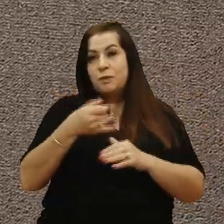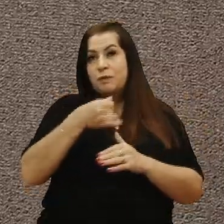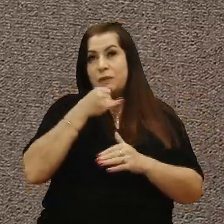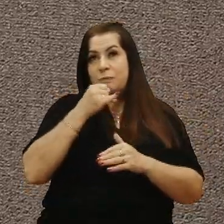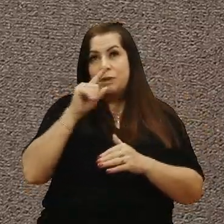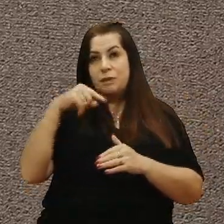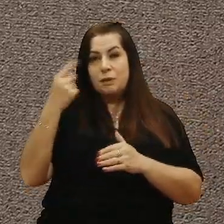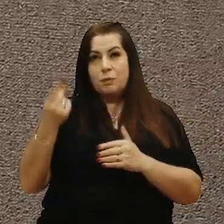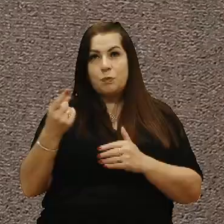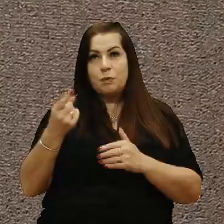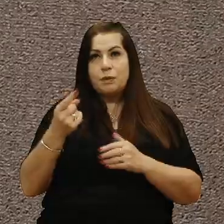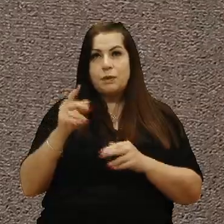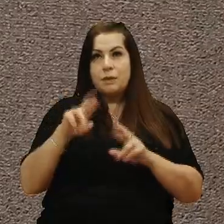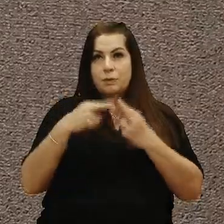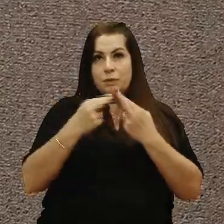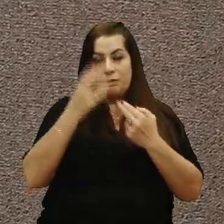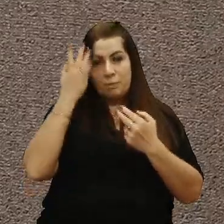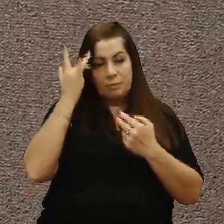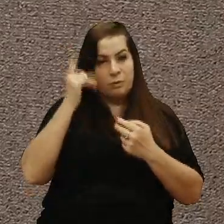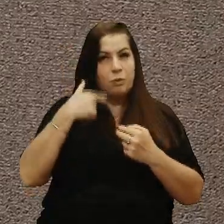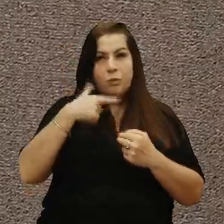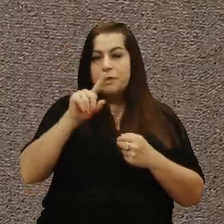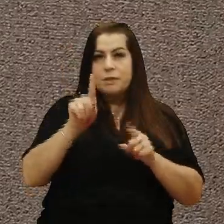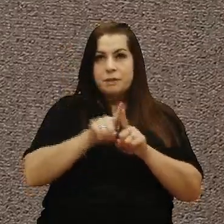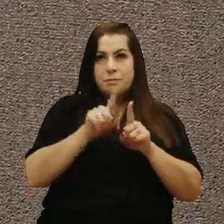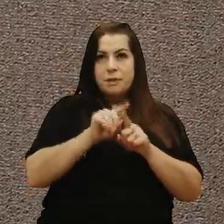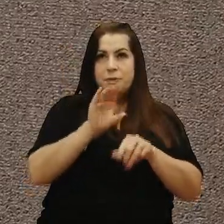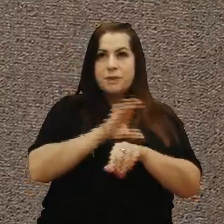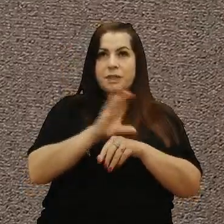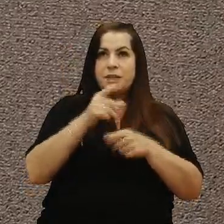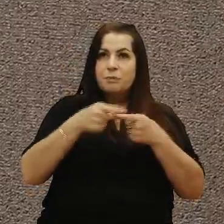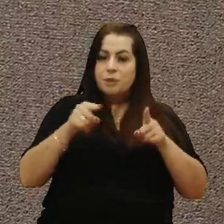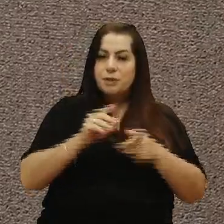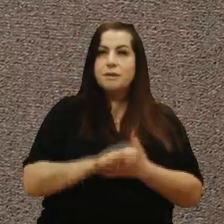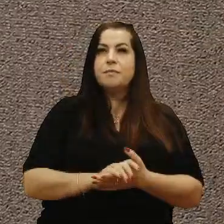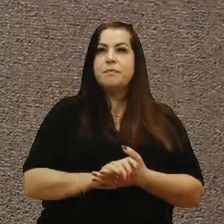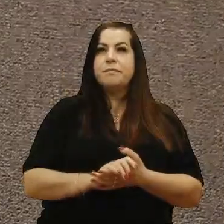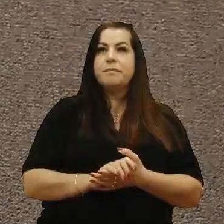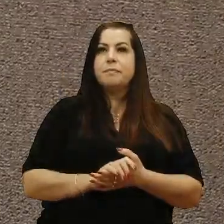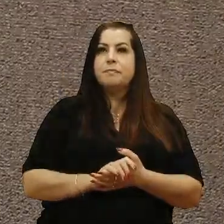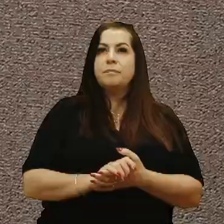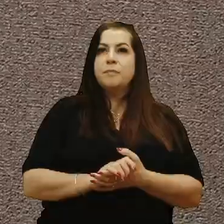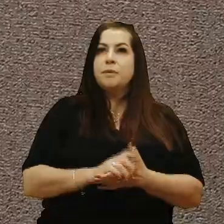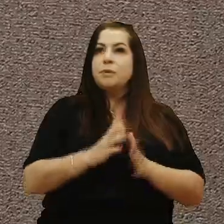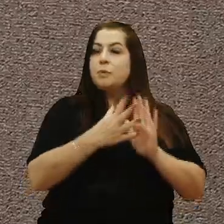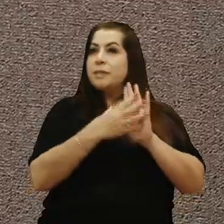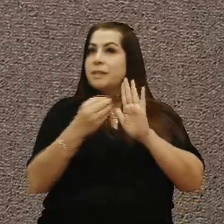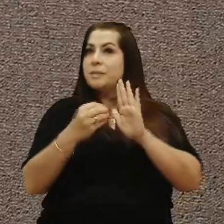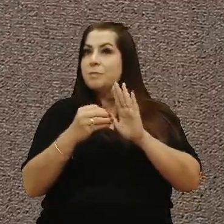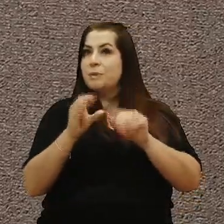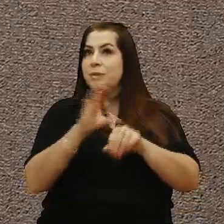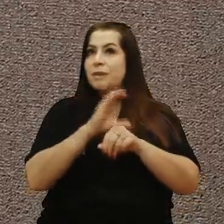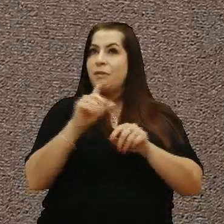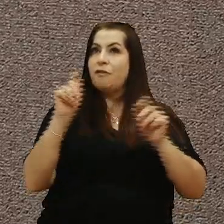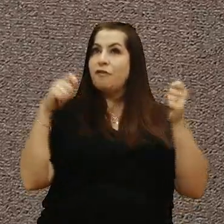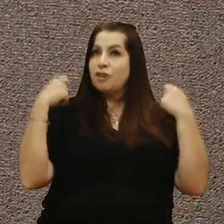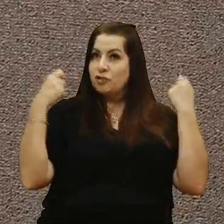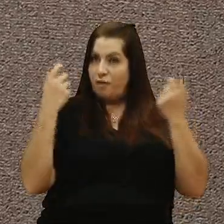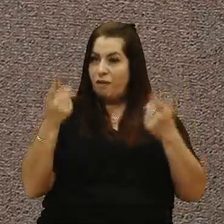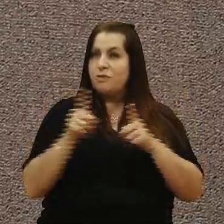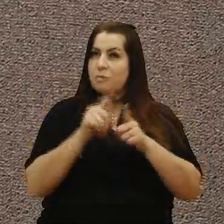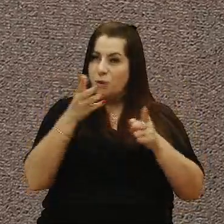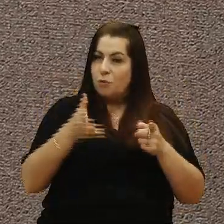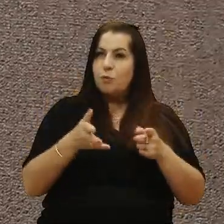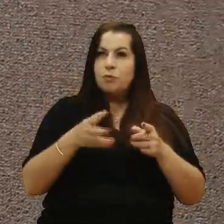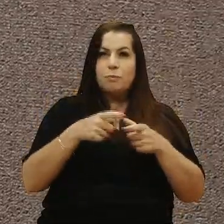tenho outra agenda amanhã e não poderei estar no CETEC Musical, mas a gente, a exemplo do CETEC Festival, que hoje